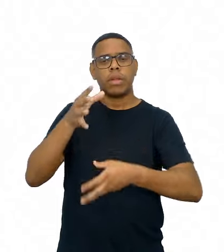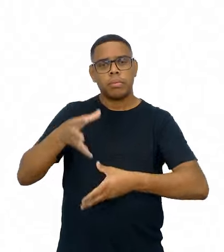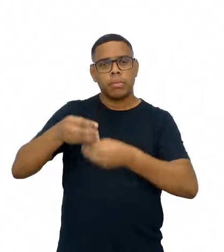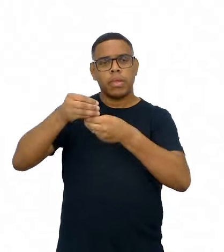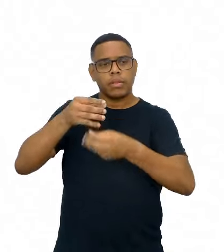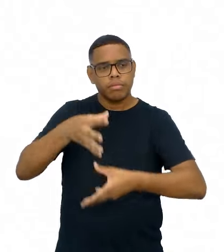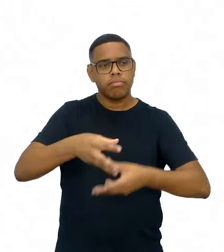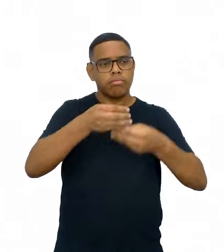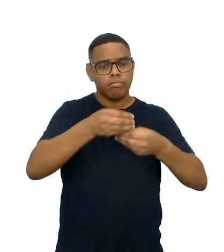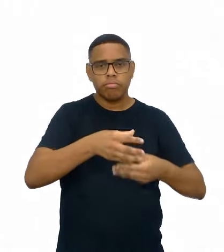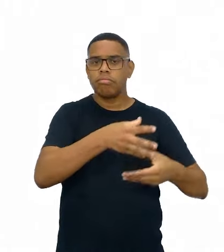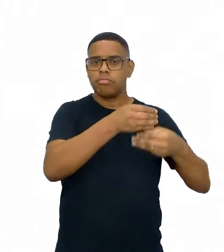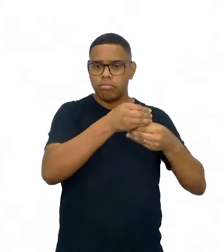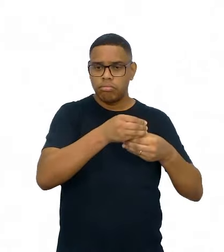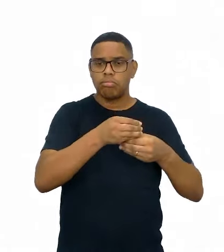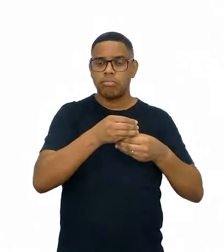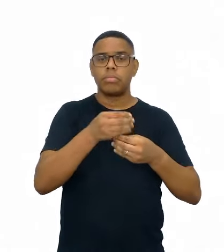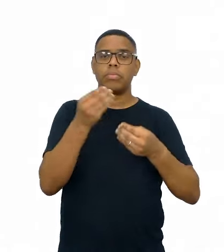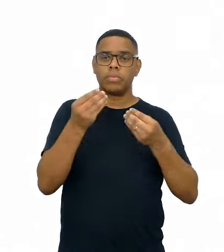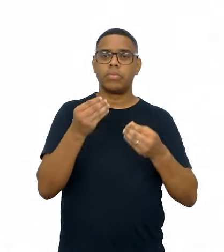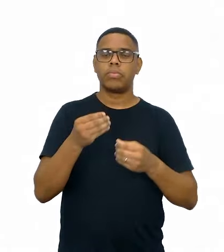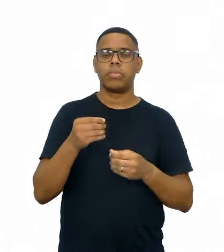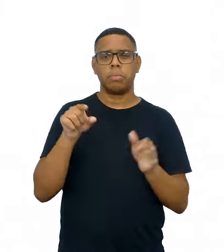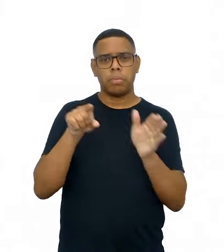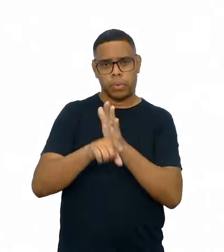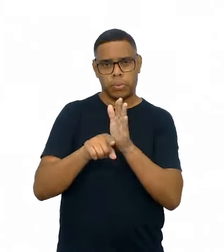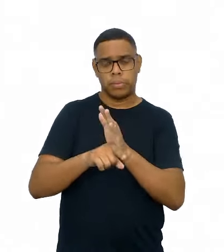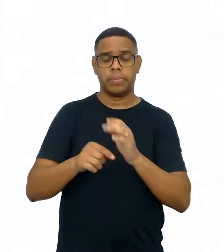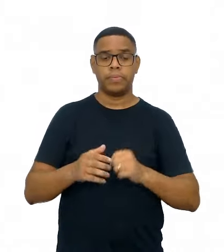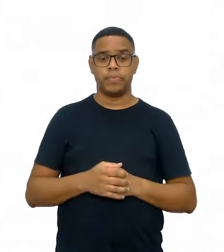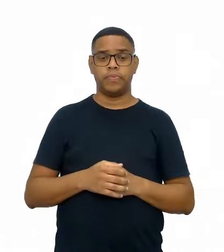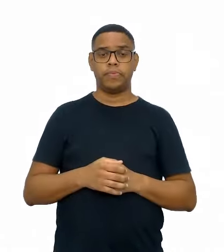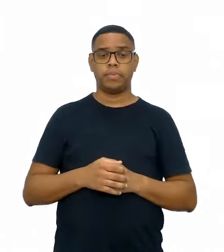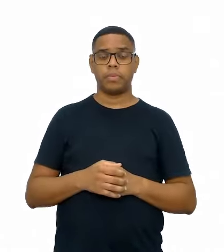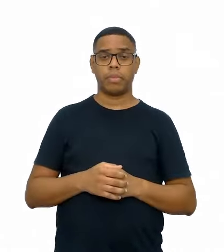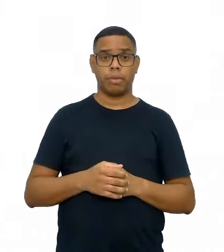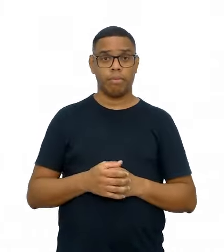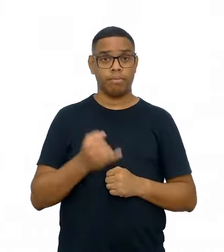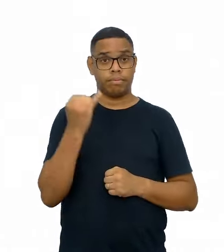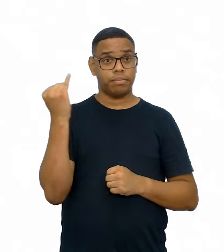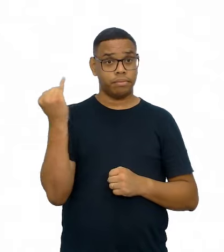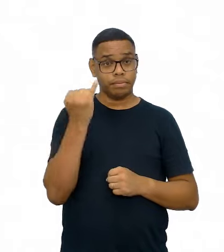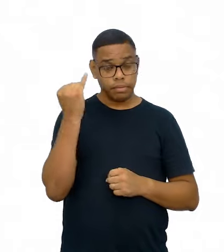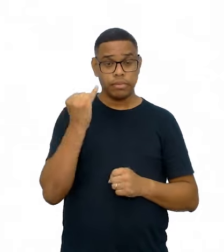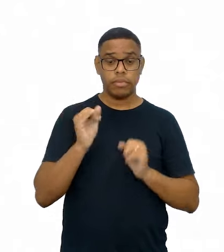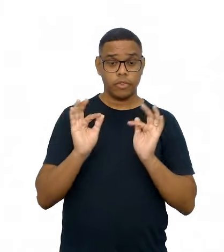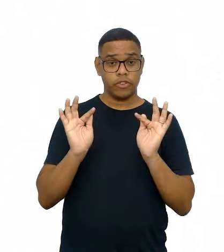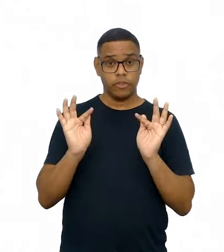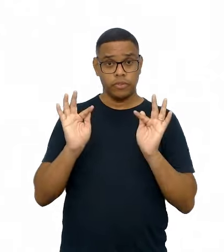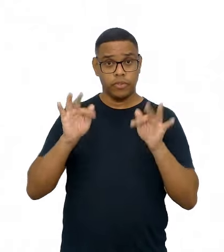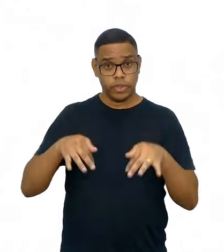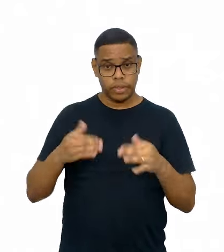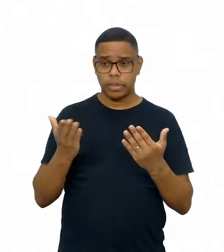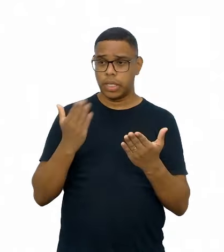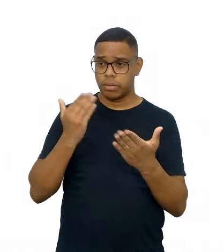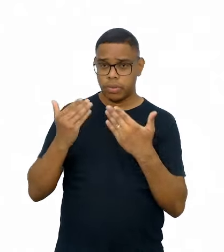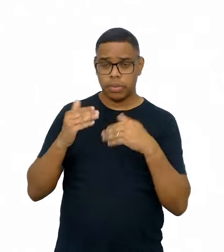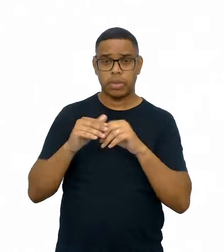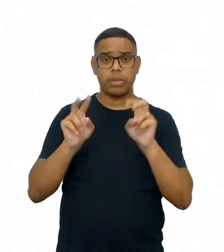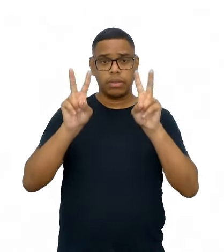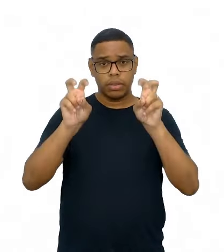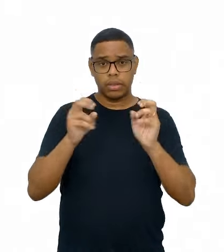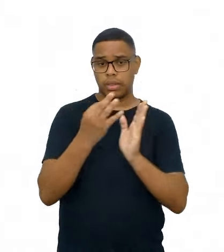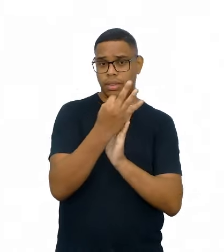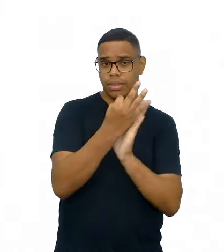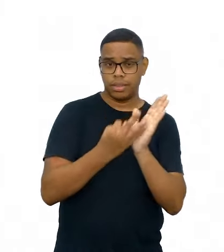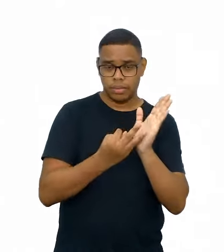ao final da discussão sobre o texto, os estudantes sejam capazes de perceber que um texto de